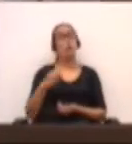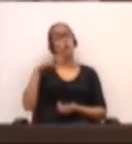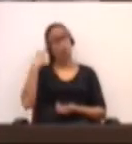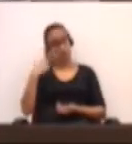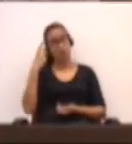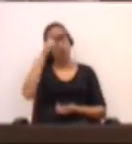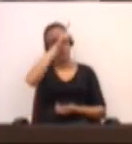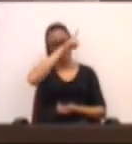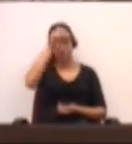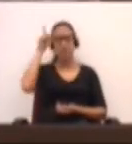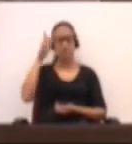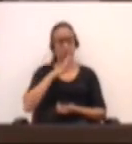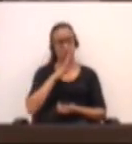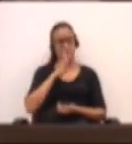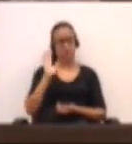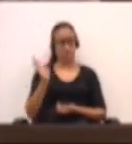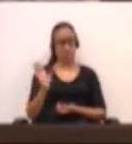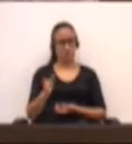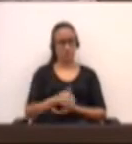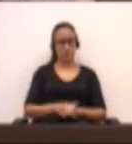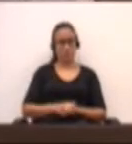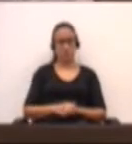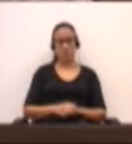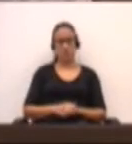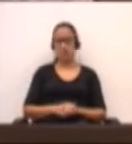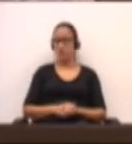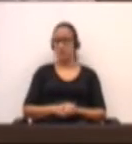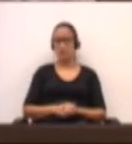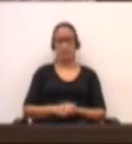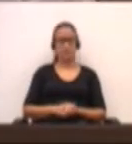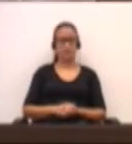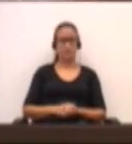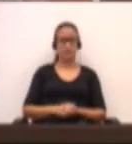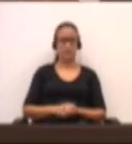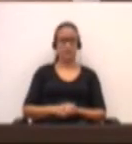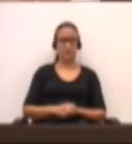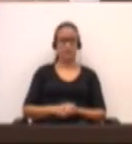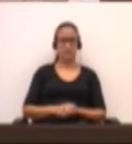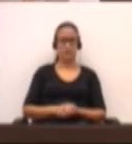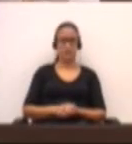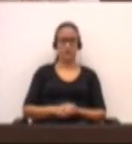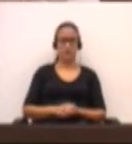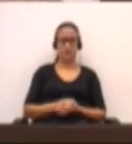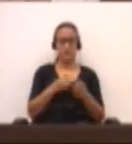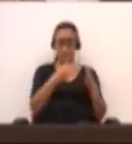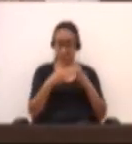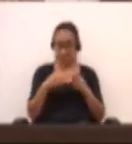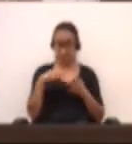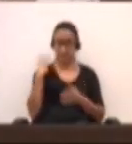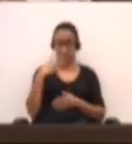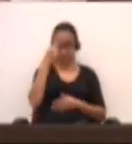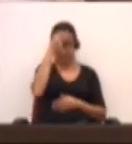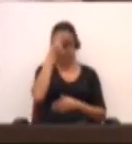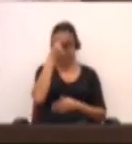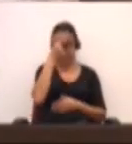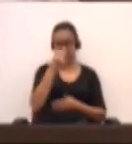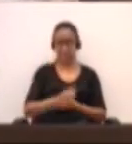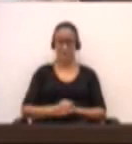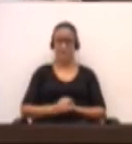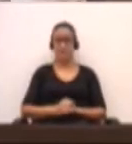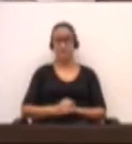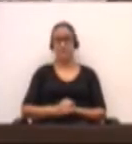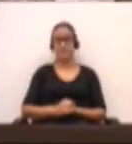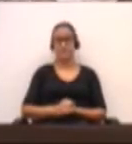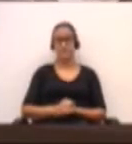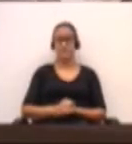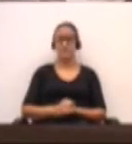nessa discussão. Senhor presidente, só mais uma questão de ordem. Por favor. É coisa rápida. Eu sei da seriedade